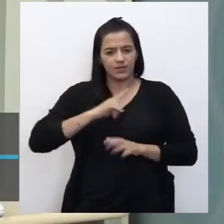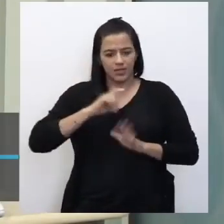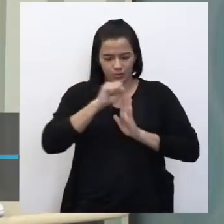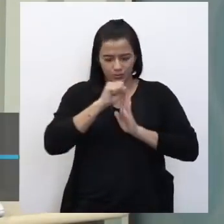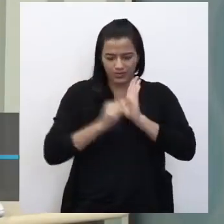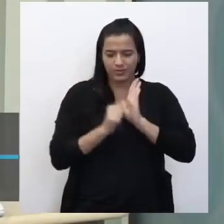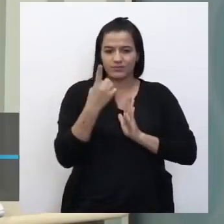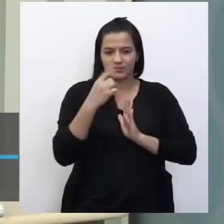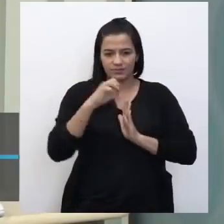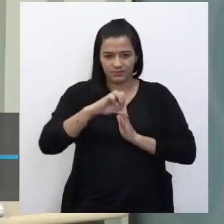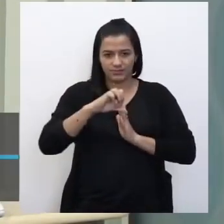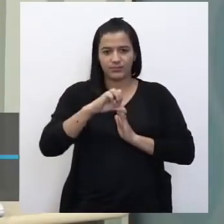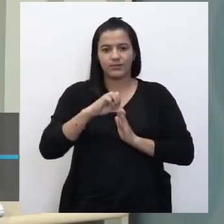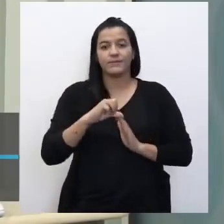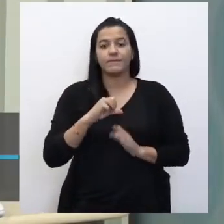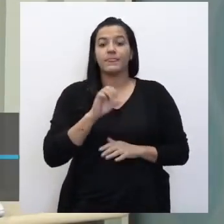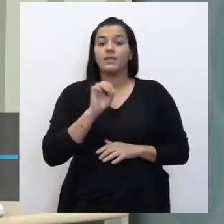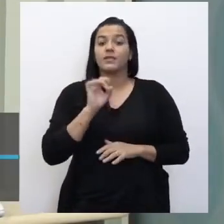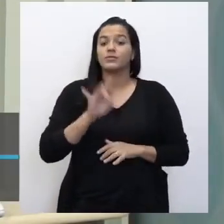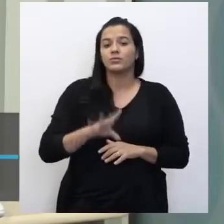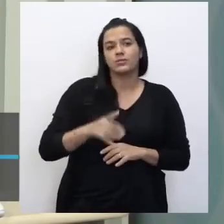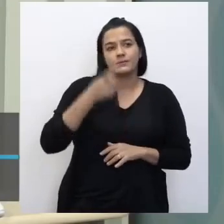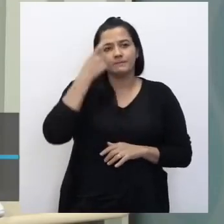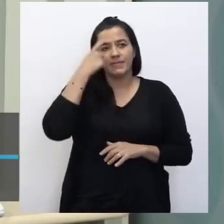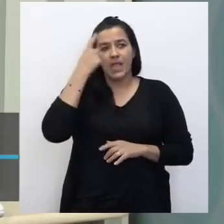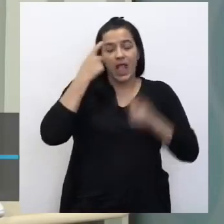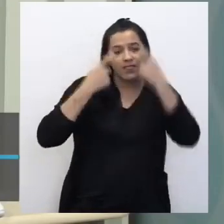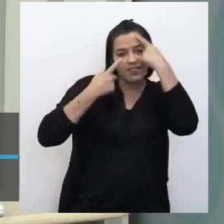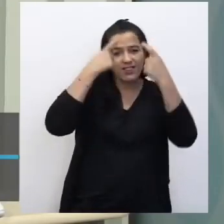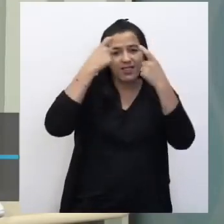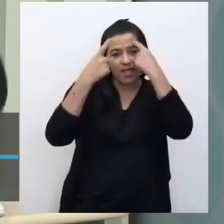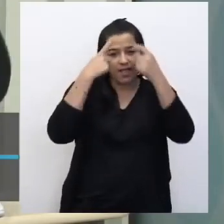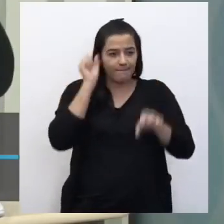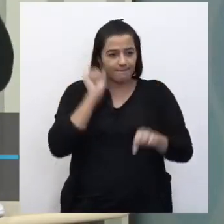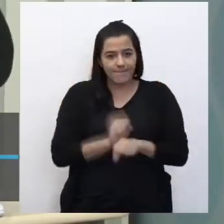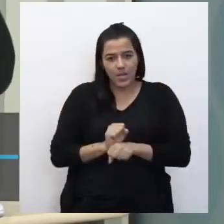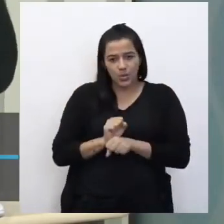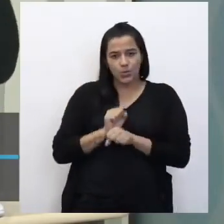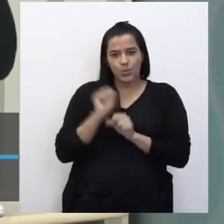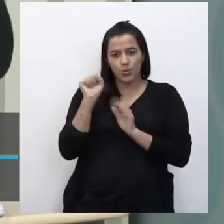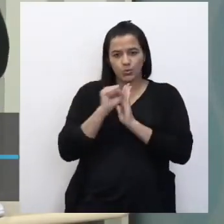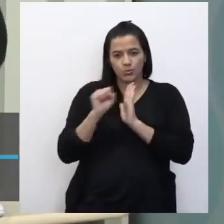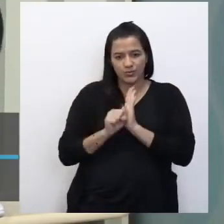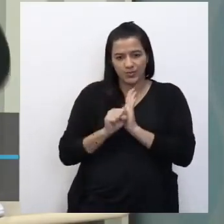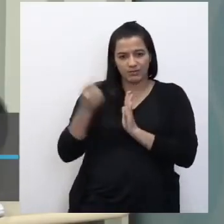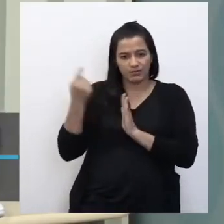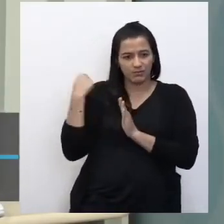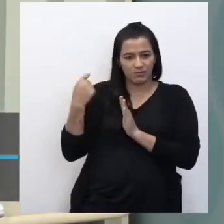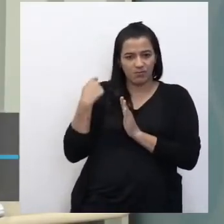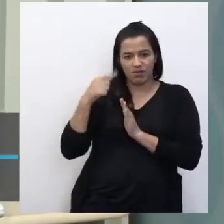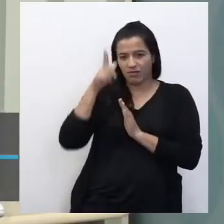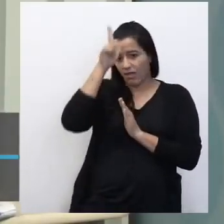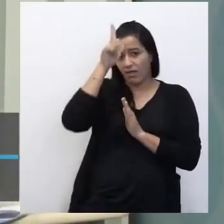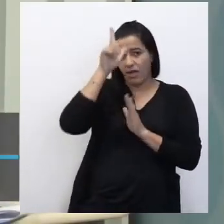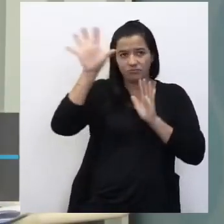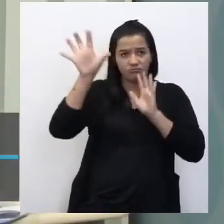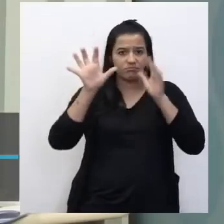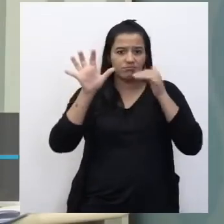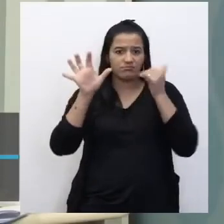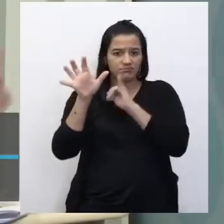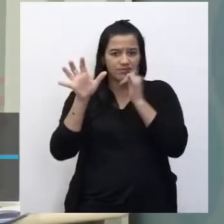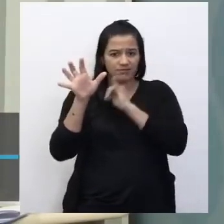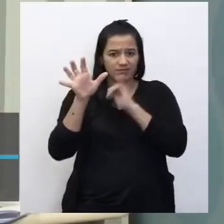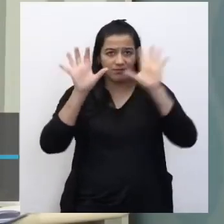XIX. E não pensem que essas ideias pararam ali na Alemanha e na Itália, porque